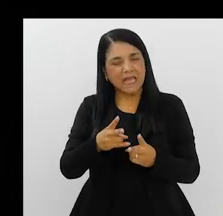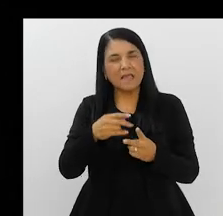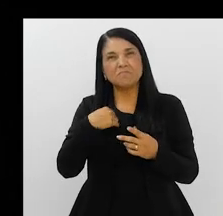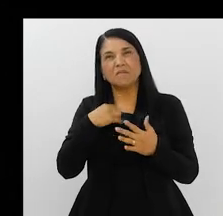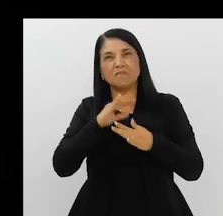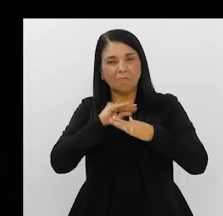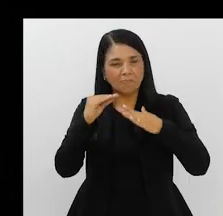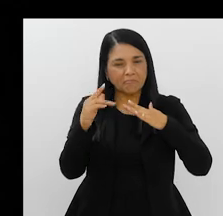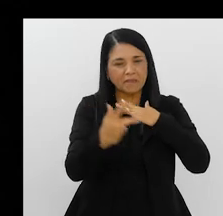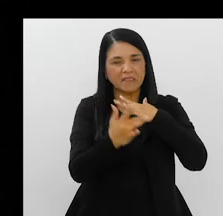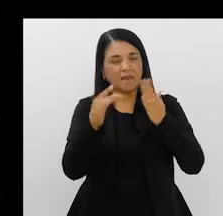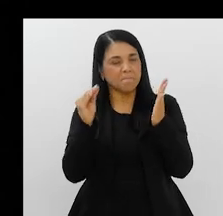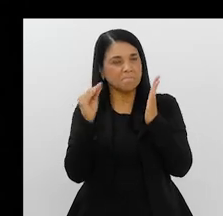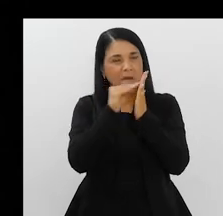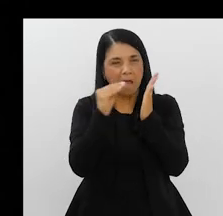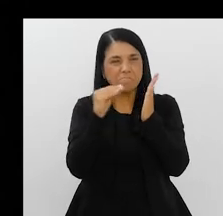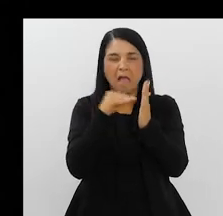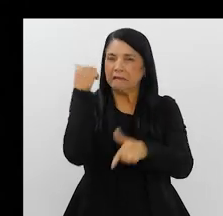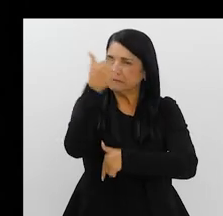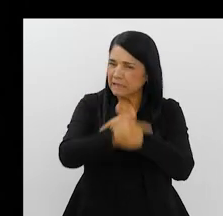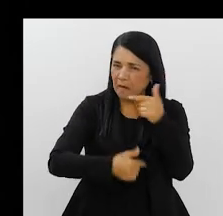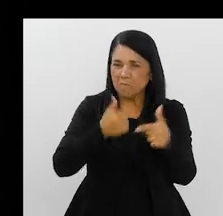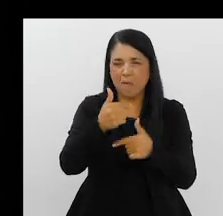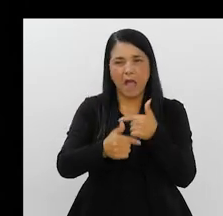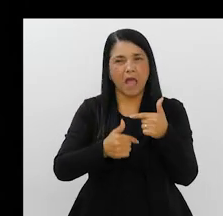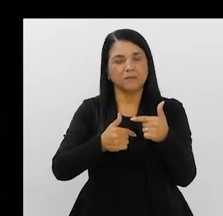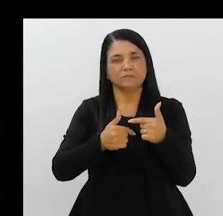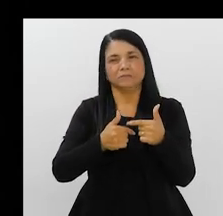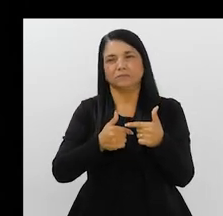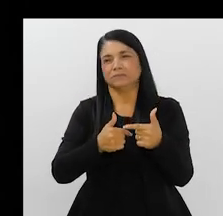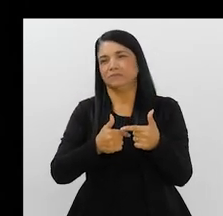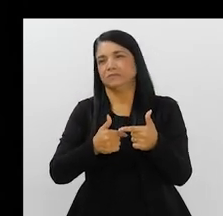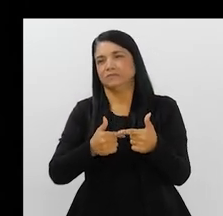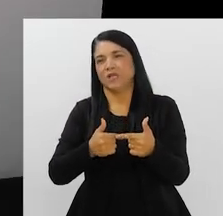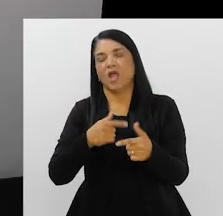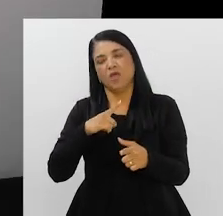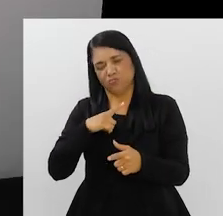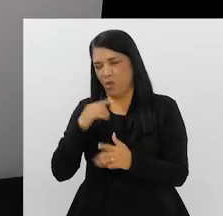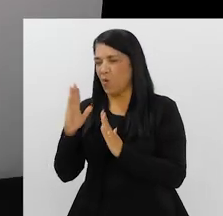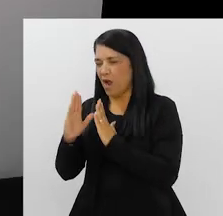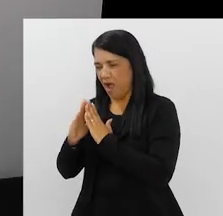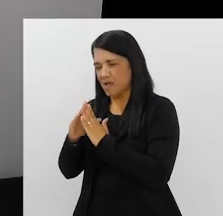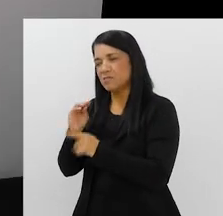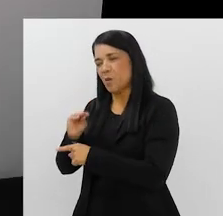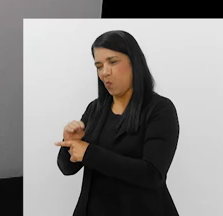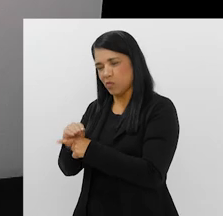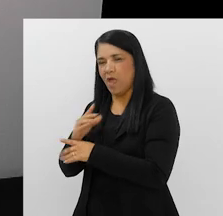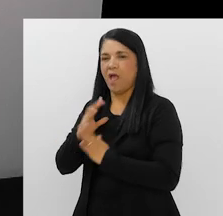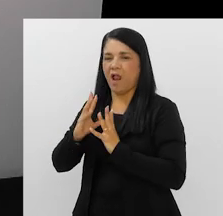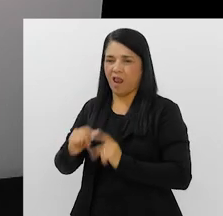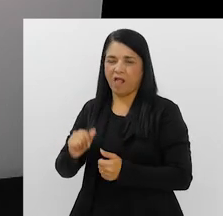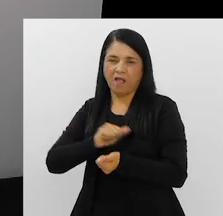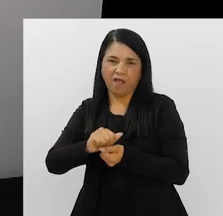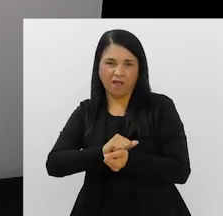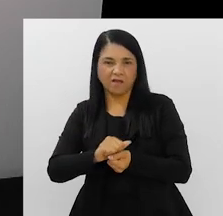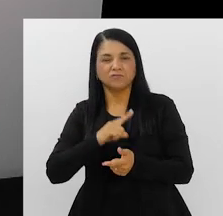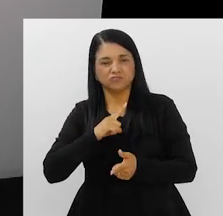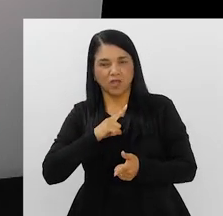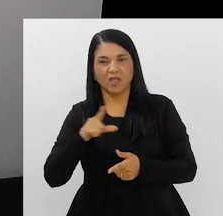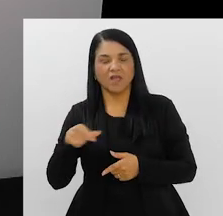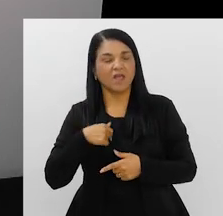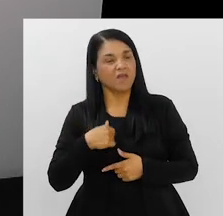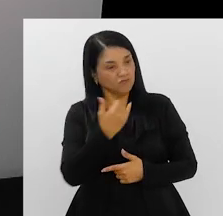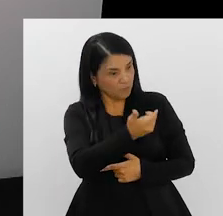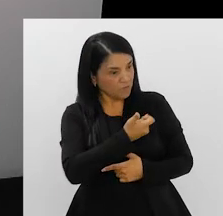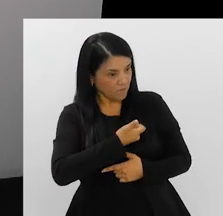aquele negócio de você estar sempre tendo que botar postagem, dá um trabalho do cacete. Fala, não, tem louça para lavar, tem casa para cozinhar. Você não colocou nada. Cadê